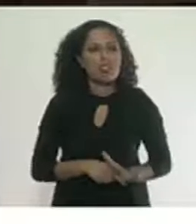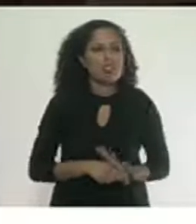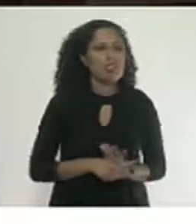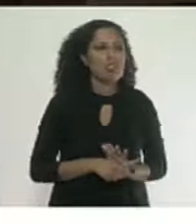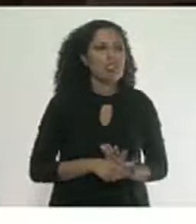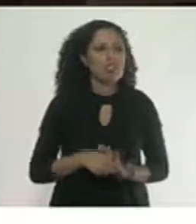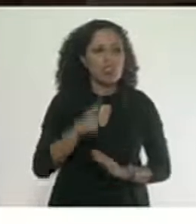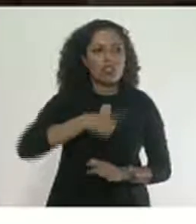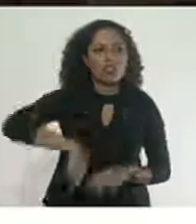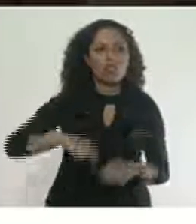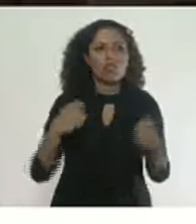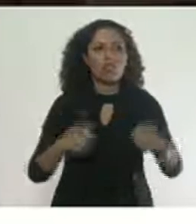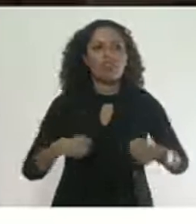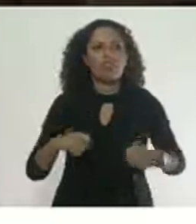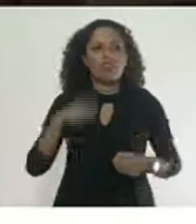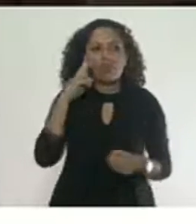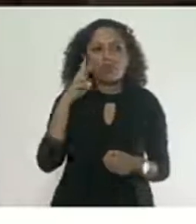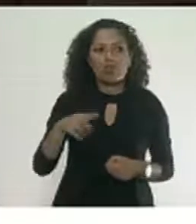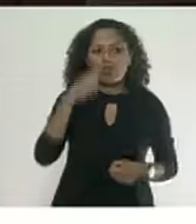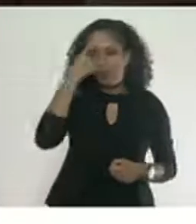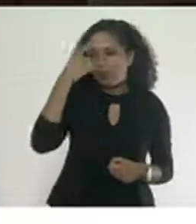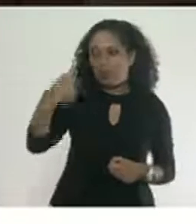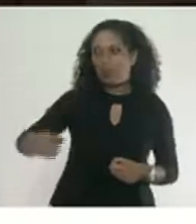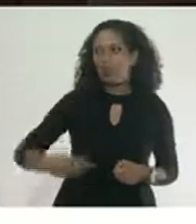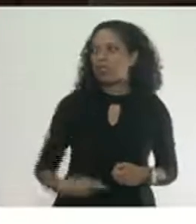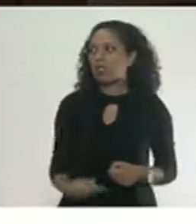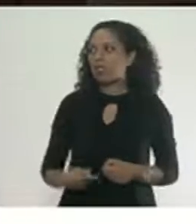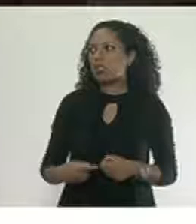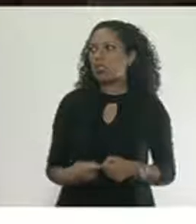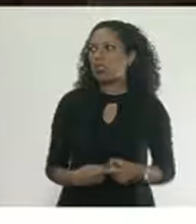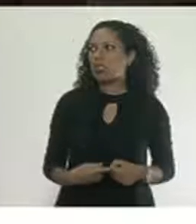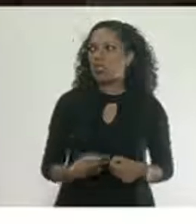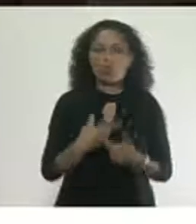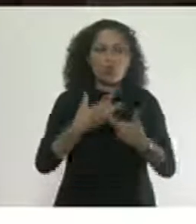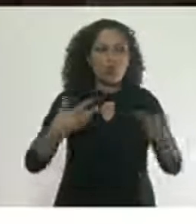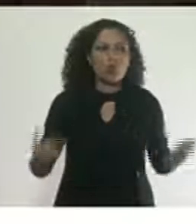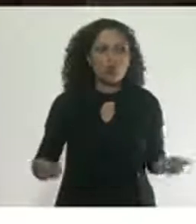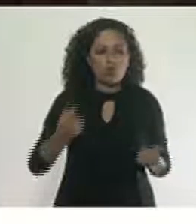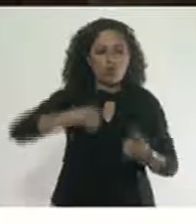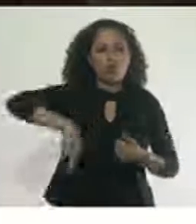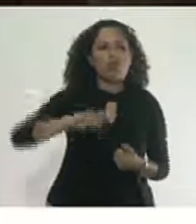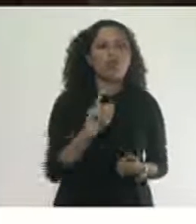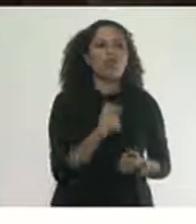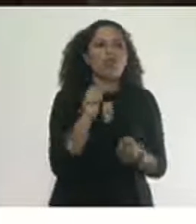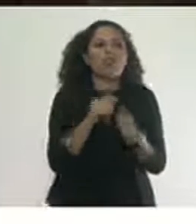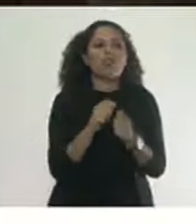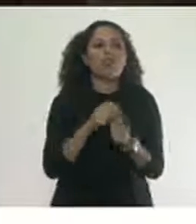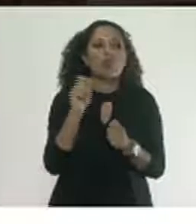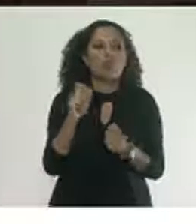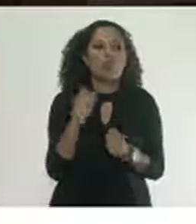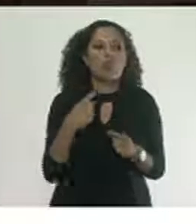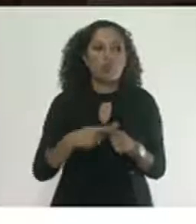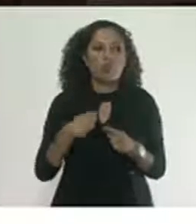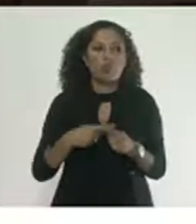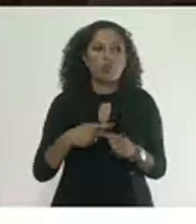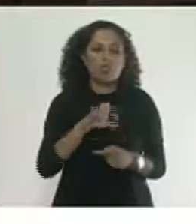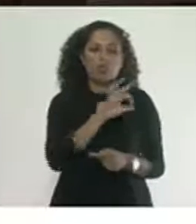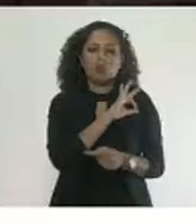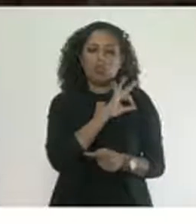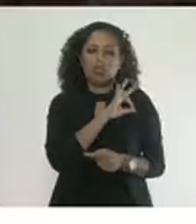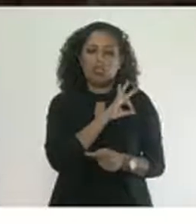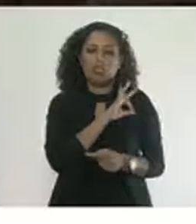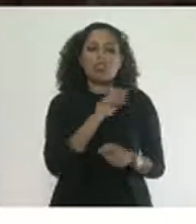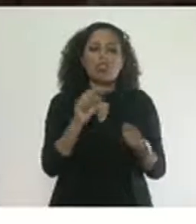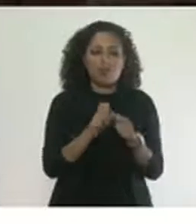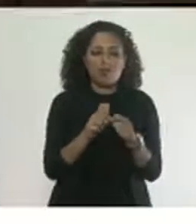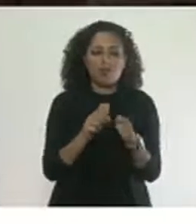gente carece, fica pensando o tipo de neutralidade que teremos, uma vez que será a própria Justiça Militar que